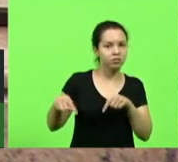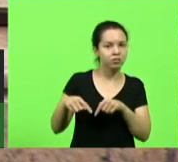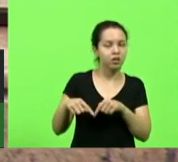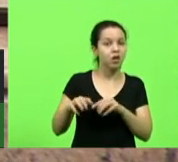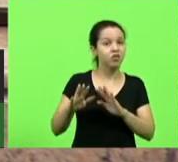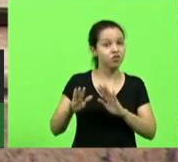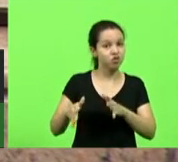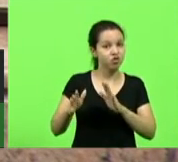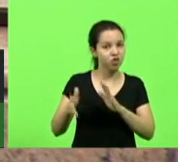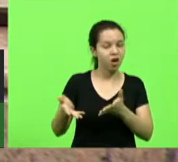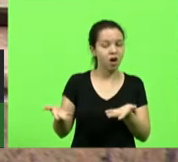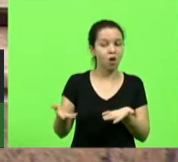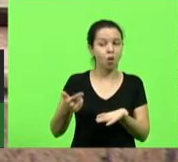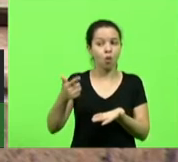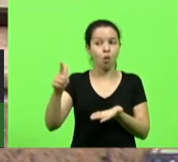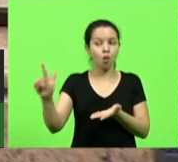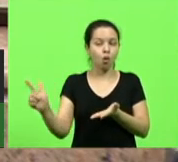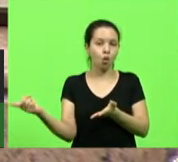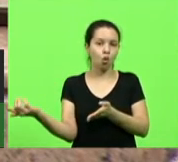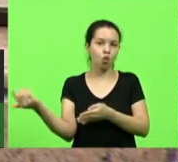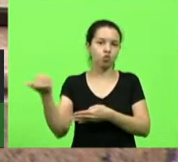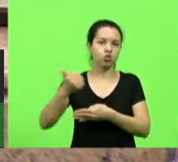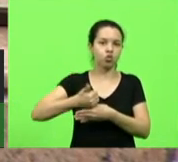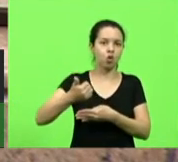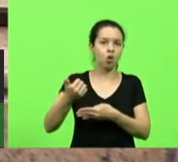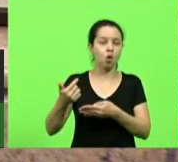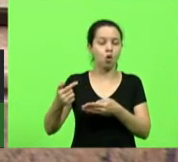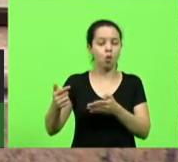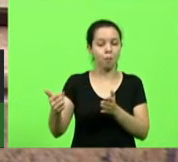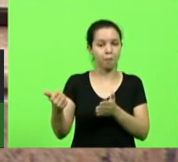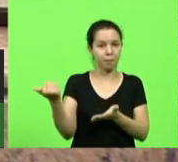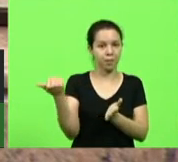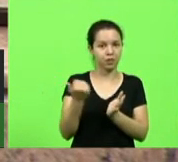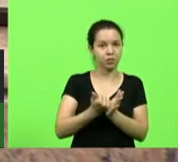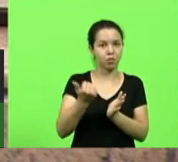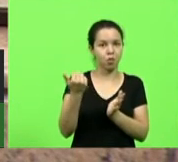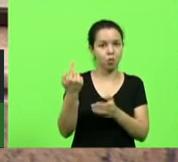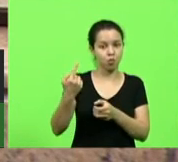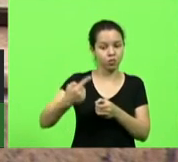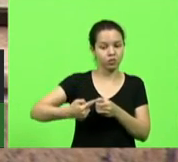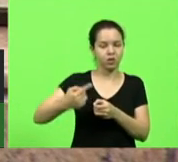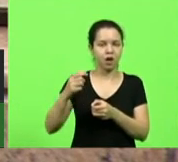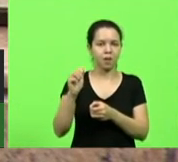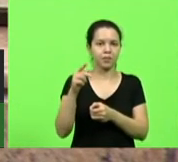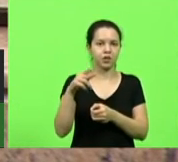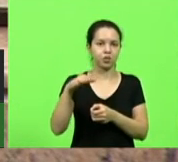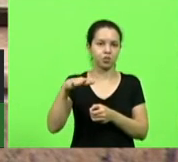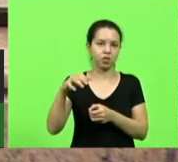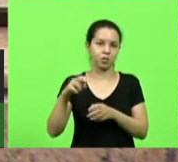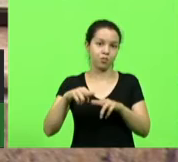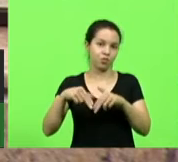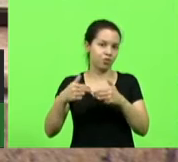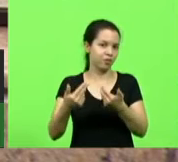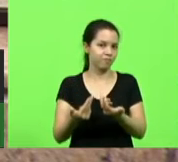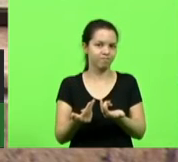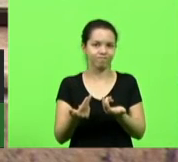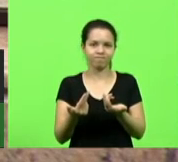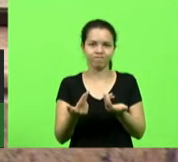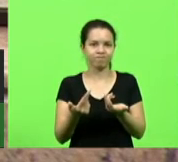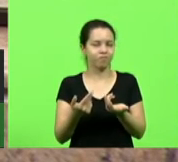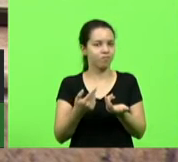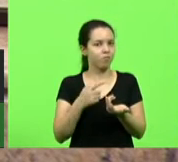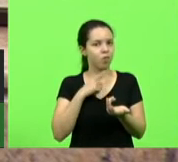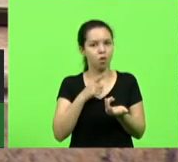e hoje pertence ao patrimônio do município de Apiúna. Portanto, ela não tem